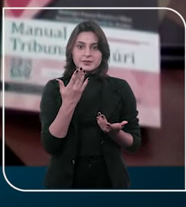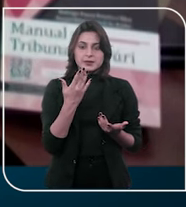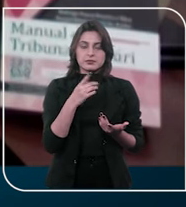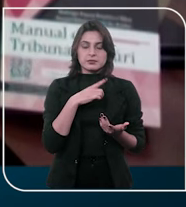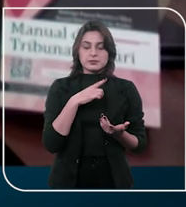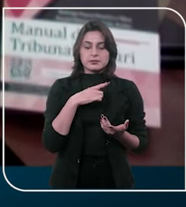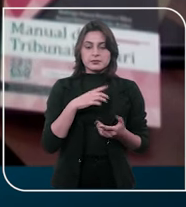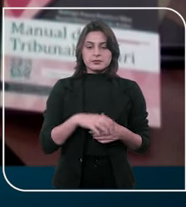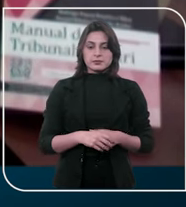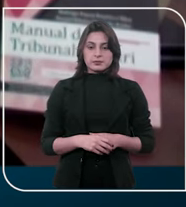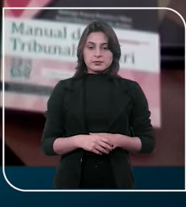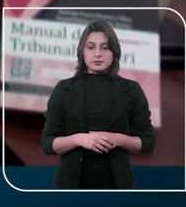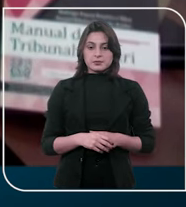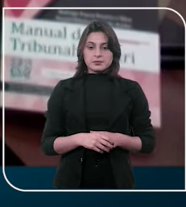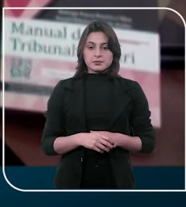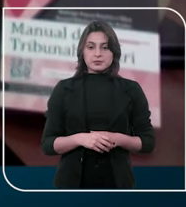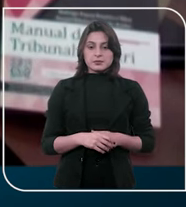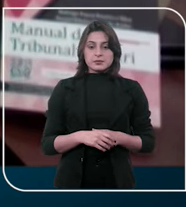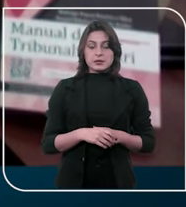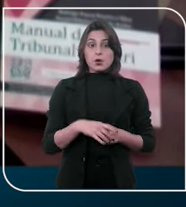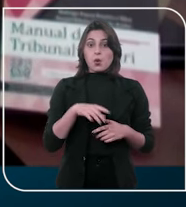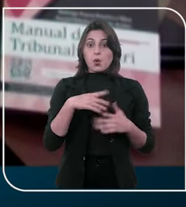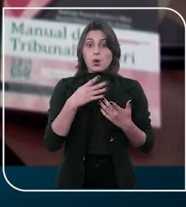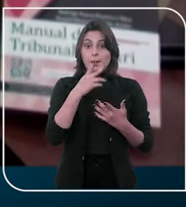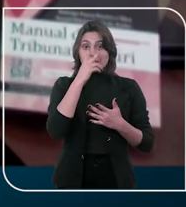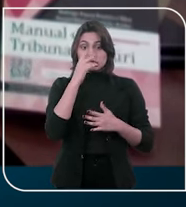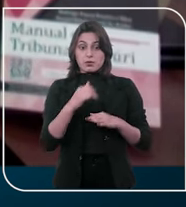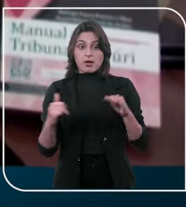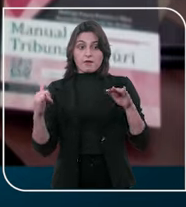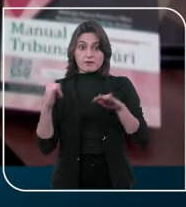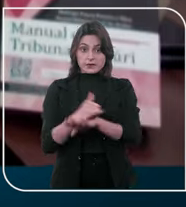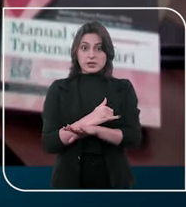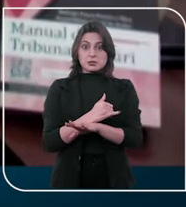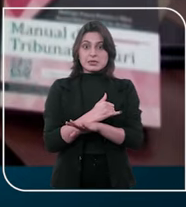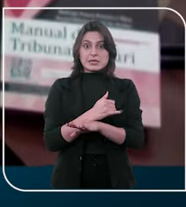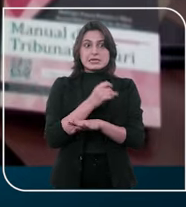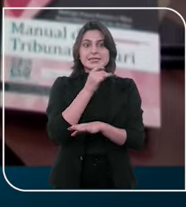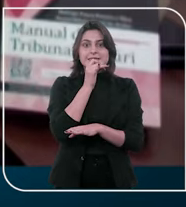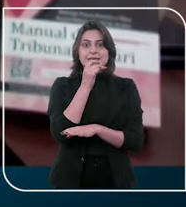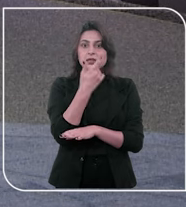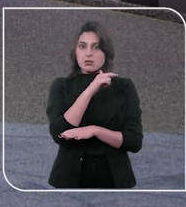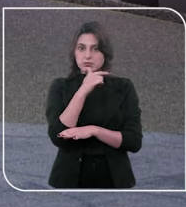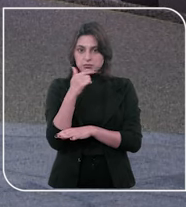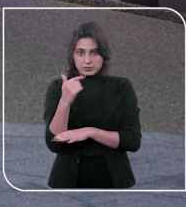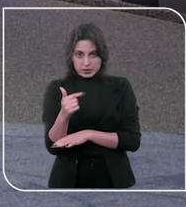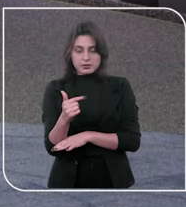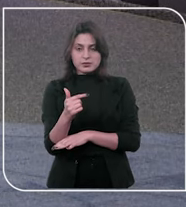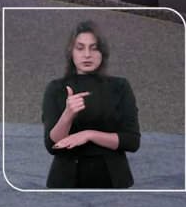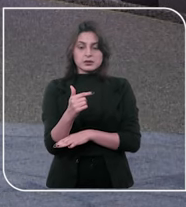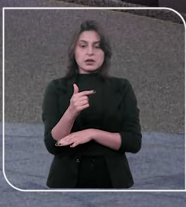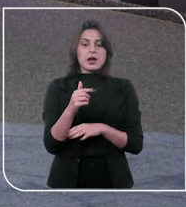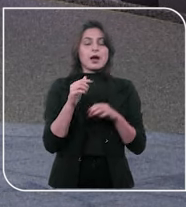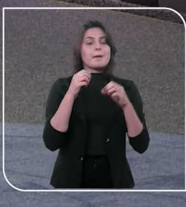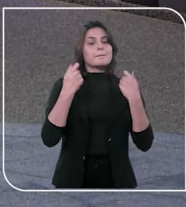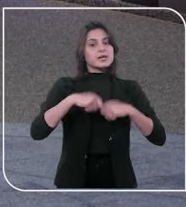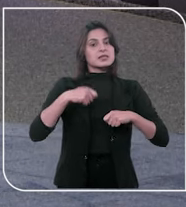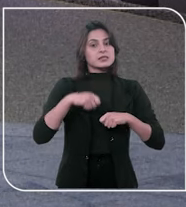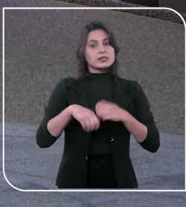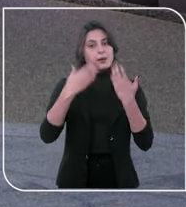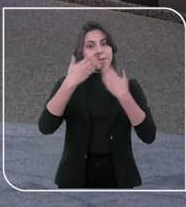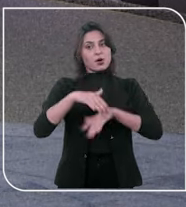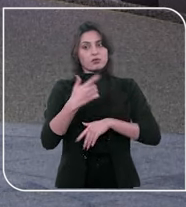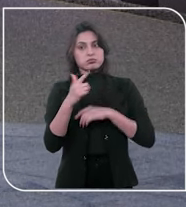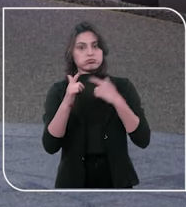que tenha sido vítima do crime, pode ser suprido isso, mas mesmo assim precisa ser tão forte